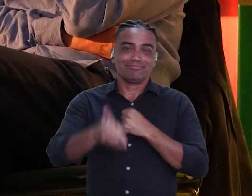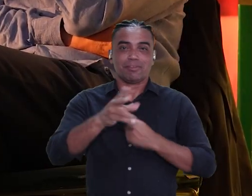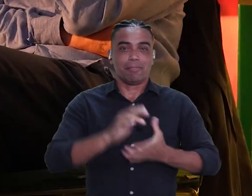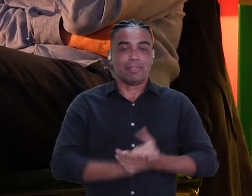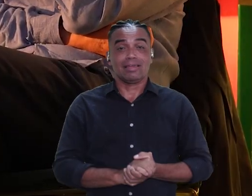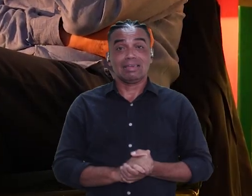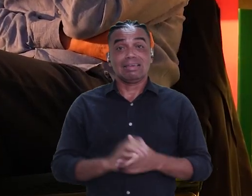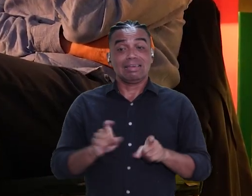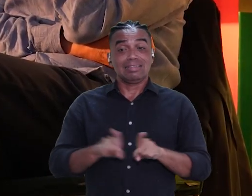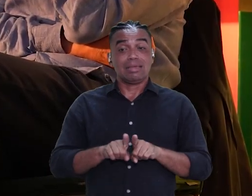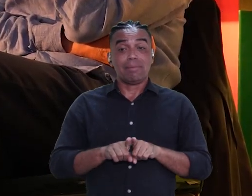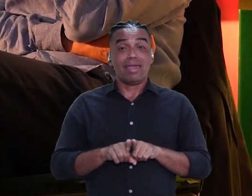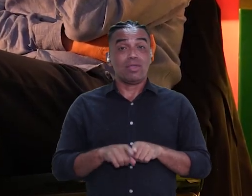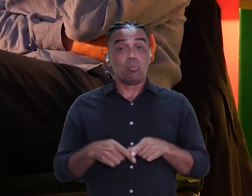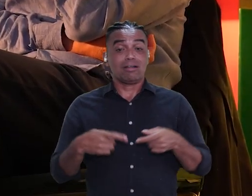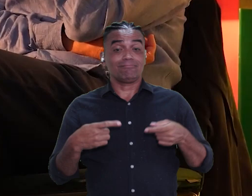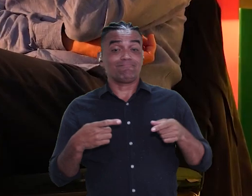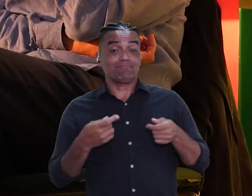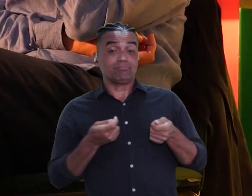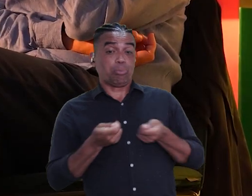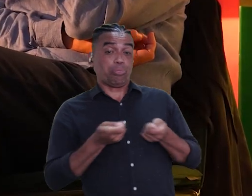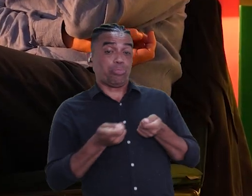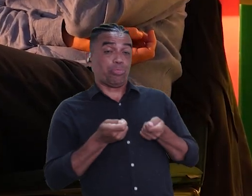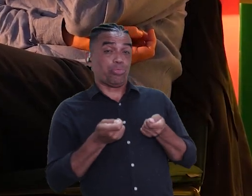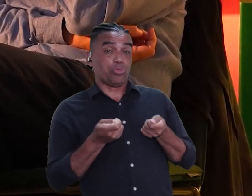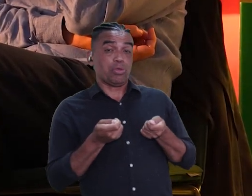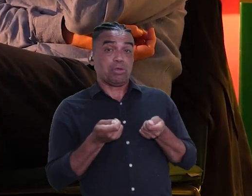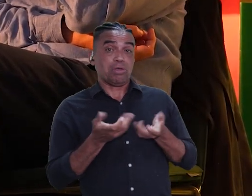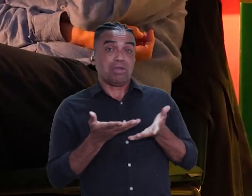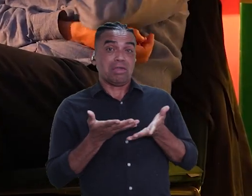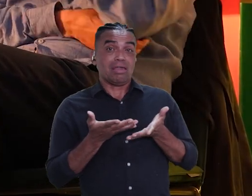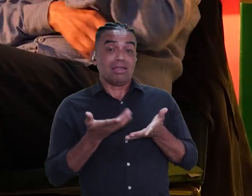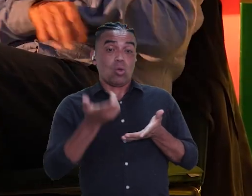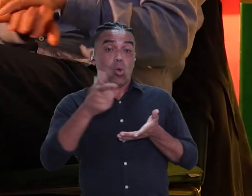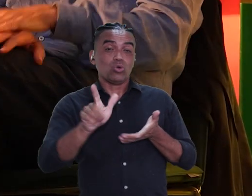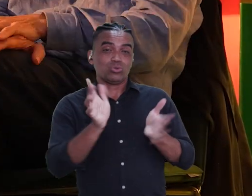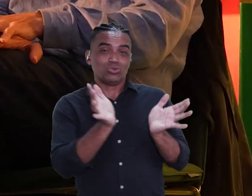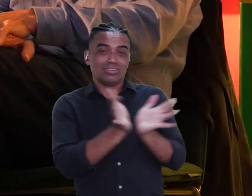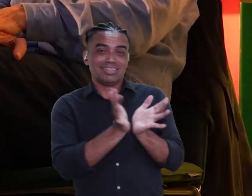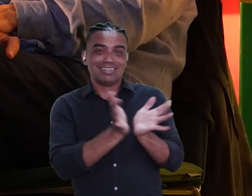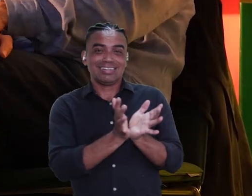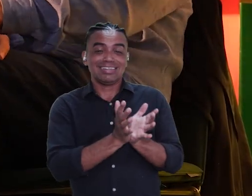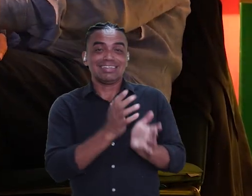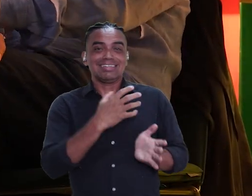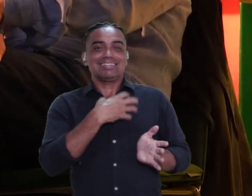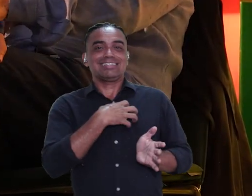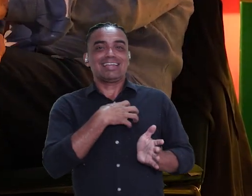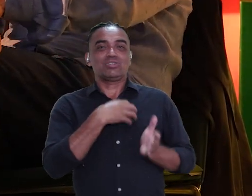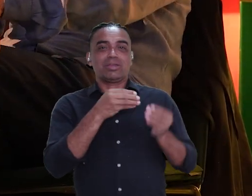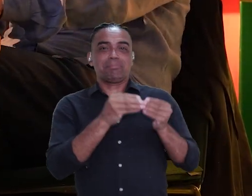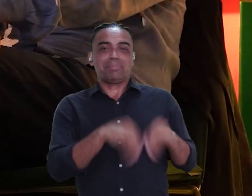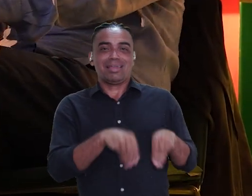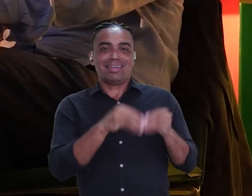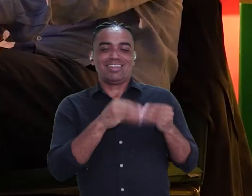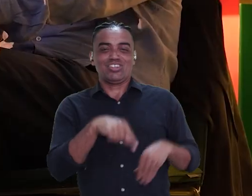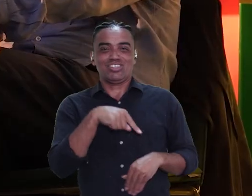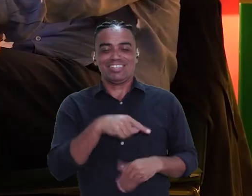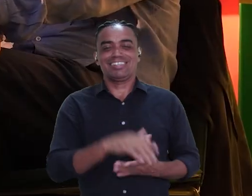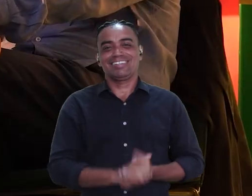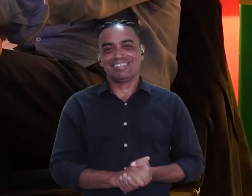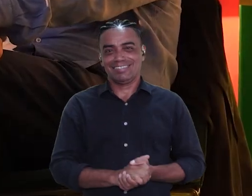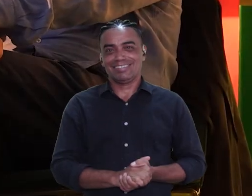mantidos, e uma tensão que vem de outro lado, de alguém que se sente prejudicado.